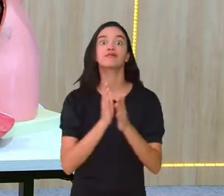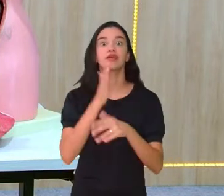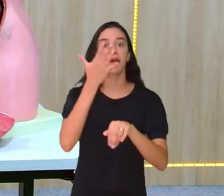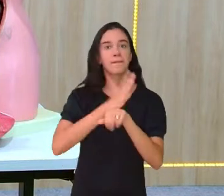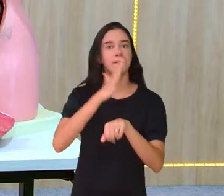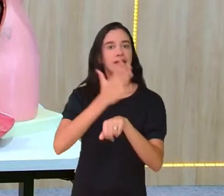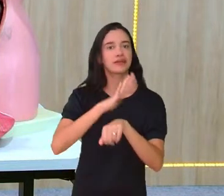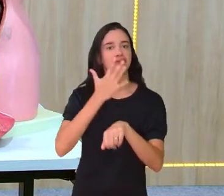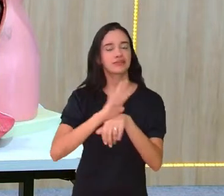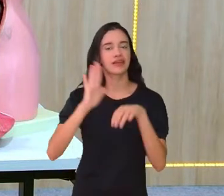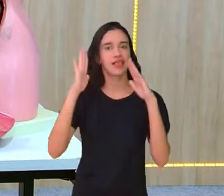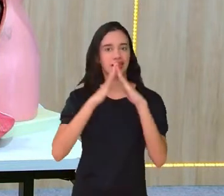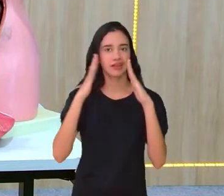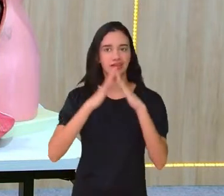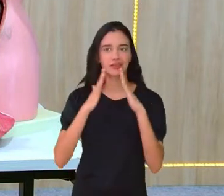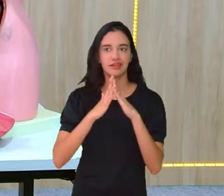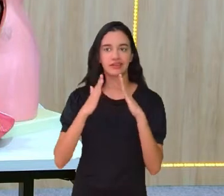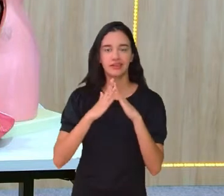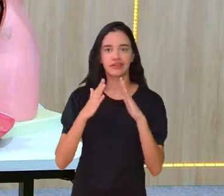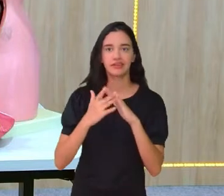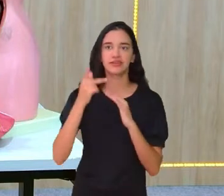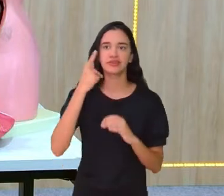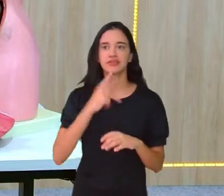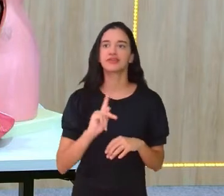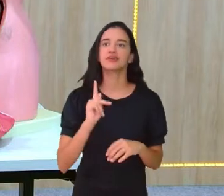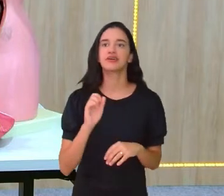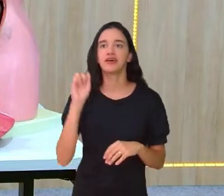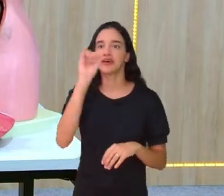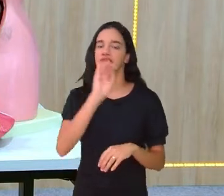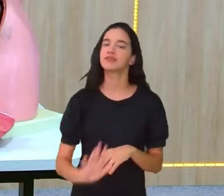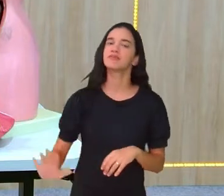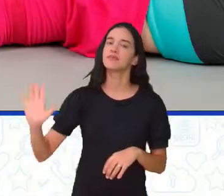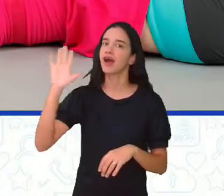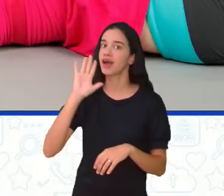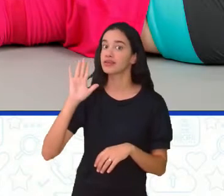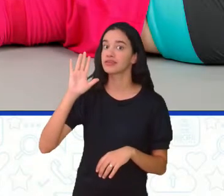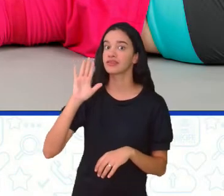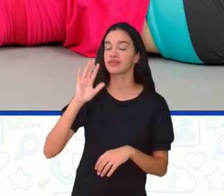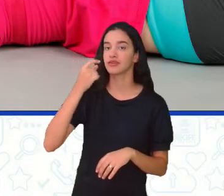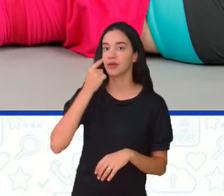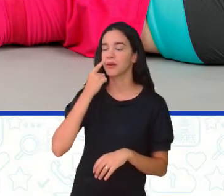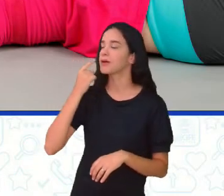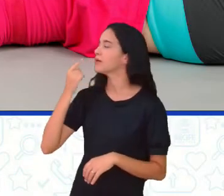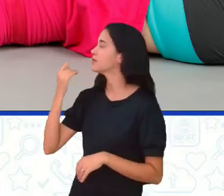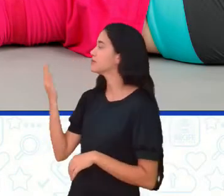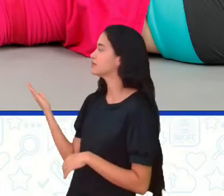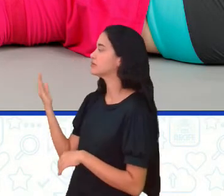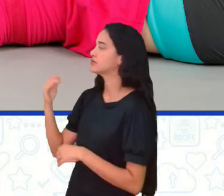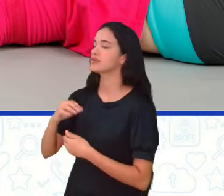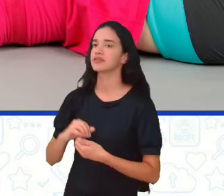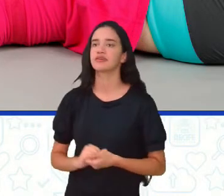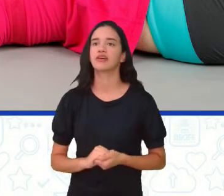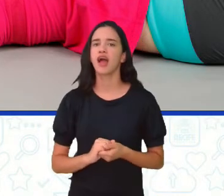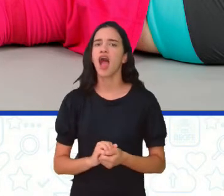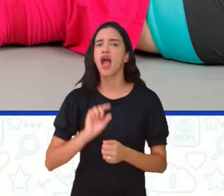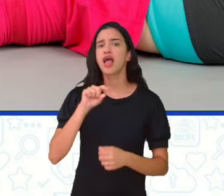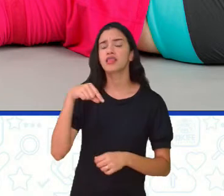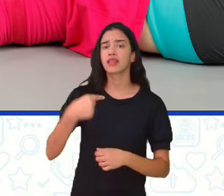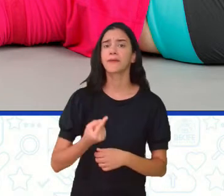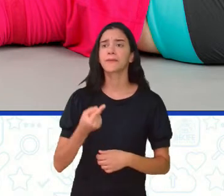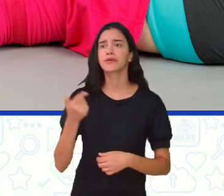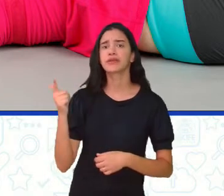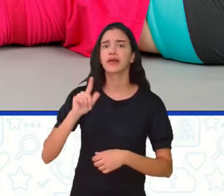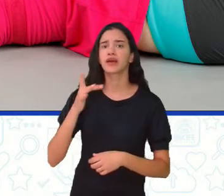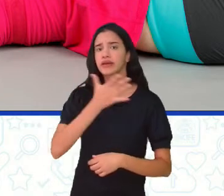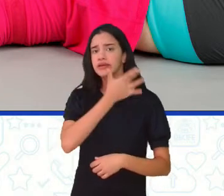vocês com os familiares. Acompanhem comigo essa imagem, é uma sugestão, né? Observe e depois repita com